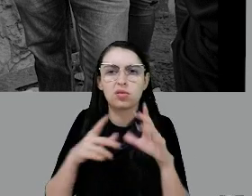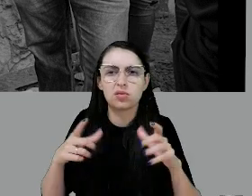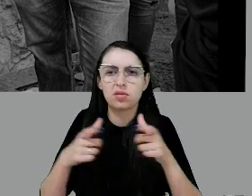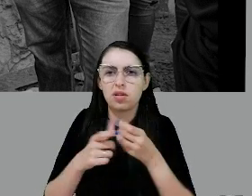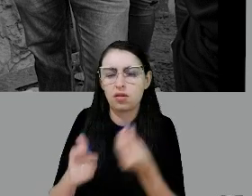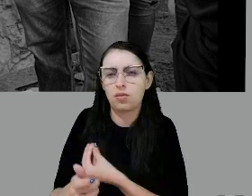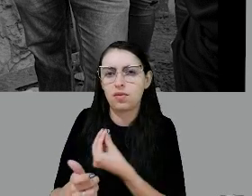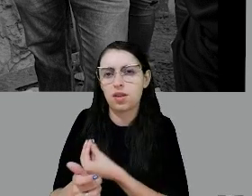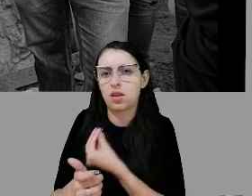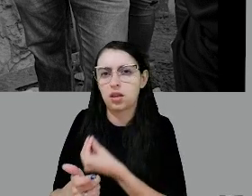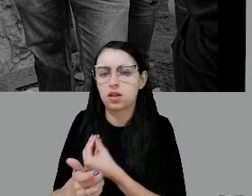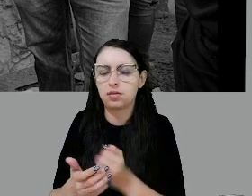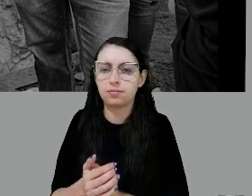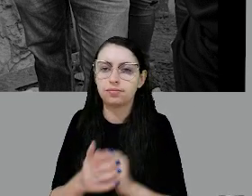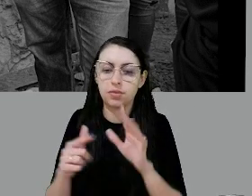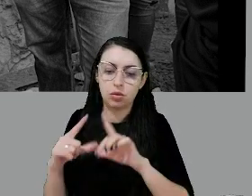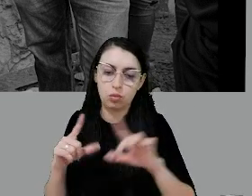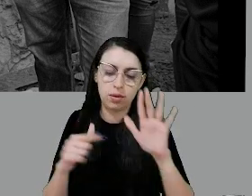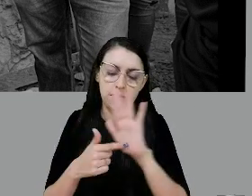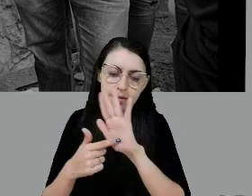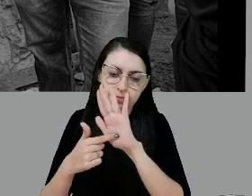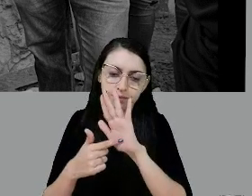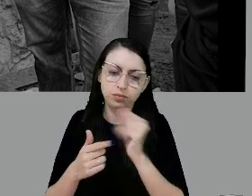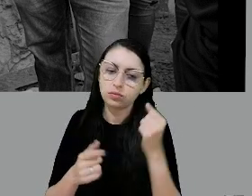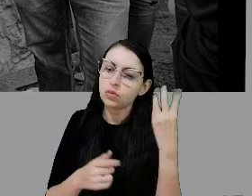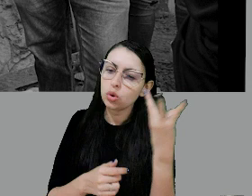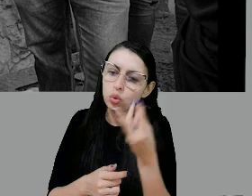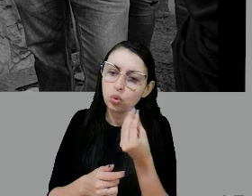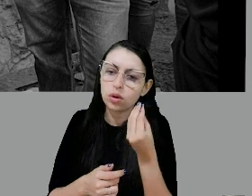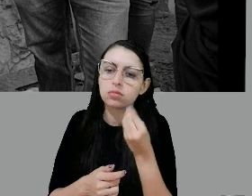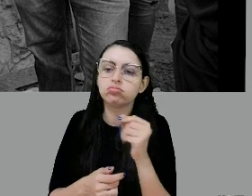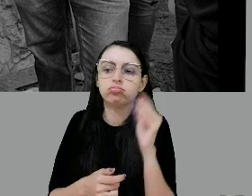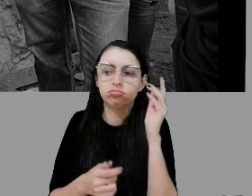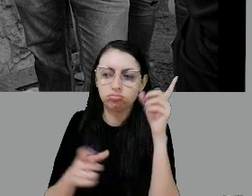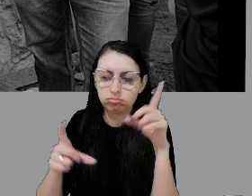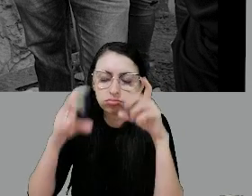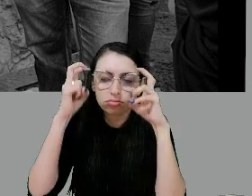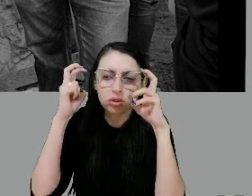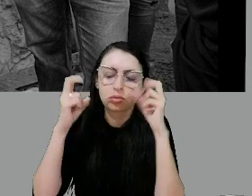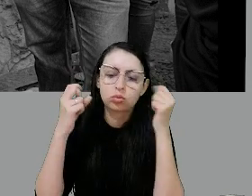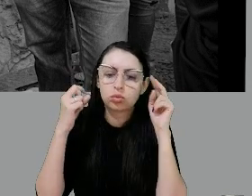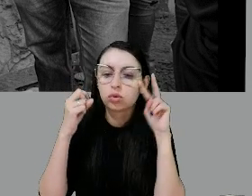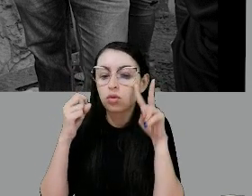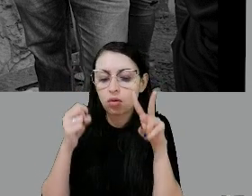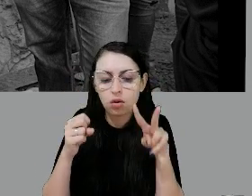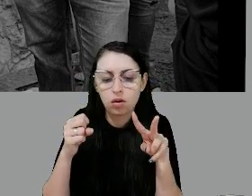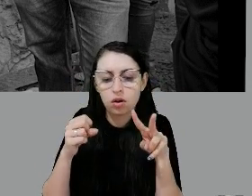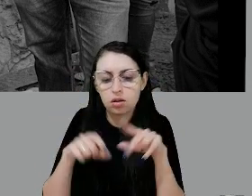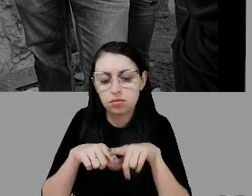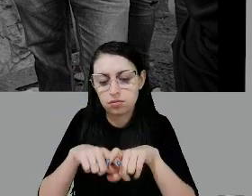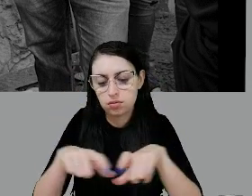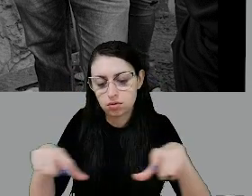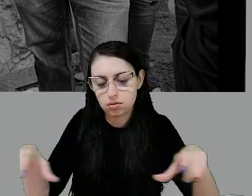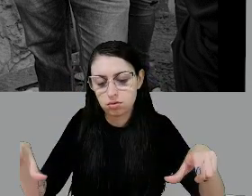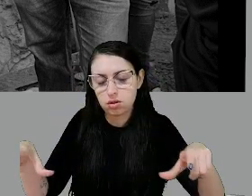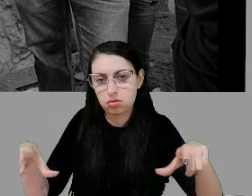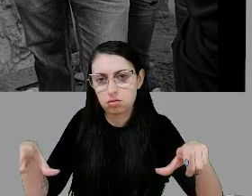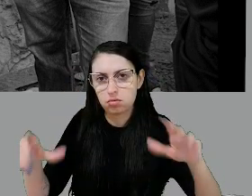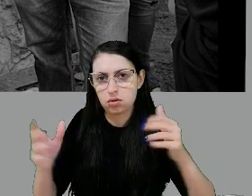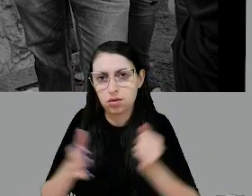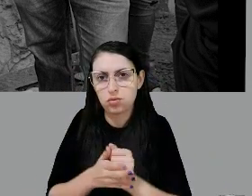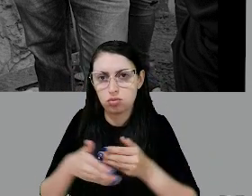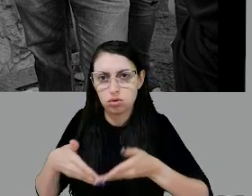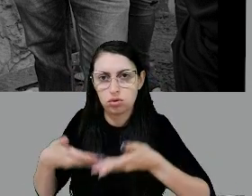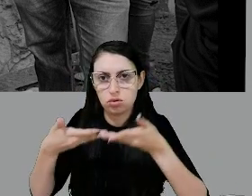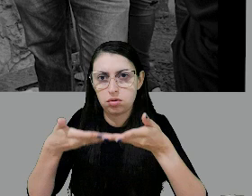Um arco de vida nessa imagem. E todos, é muito interessante, todos olham para o caixão